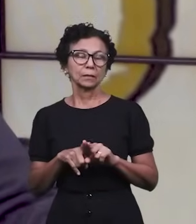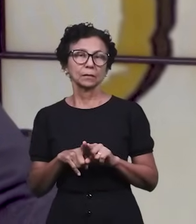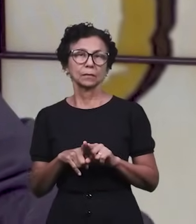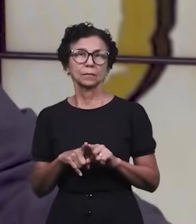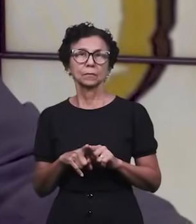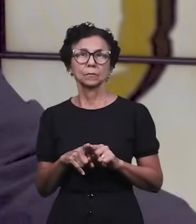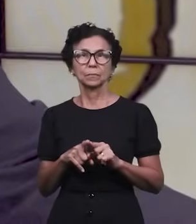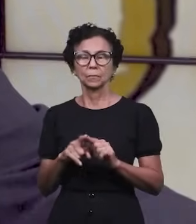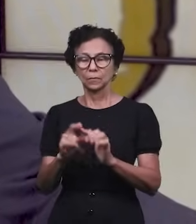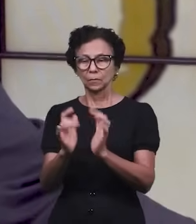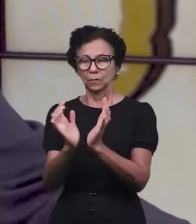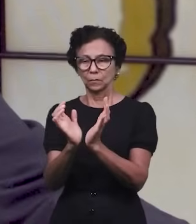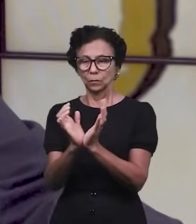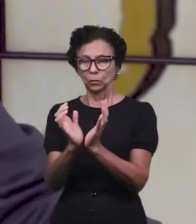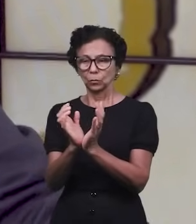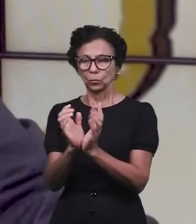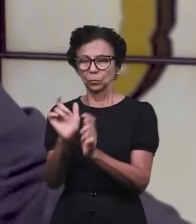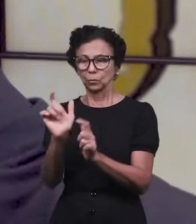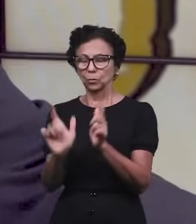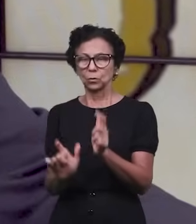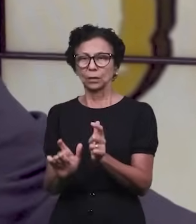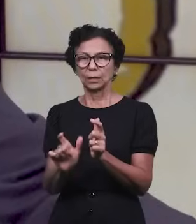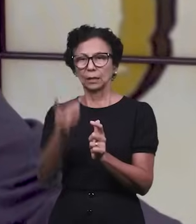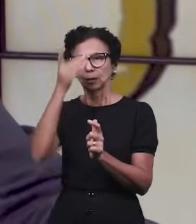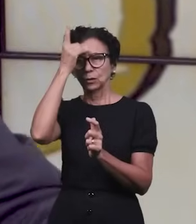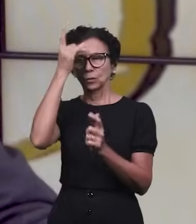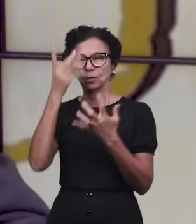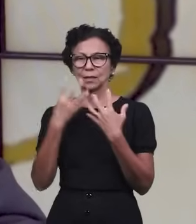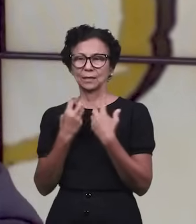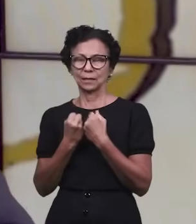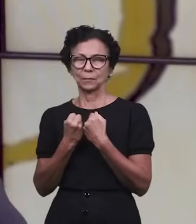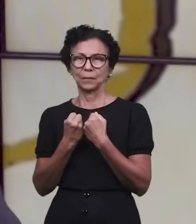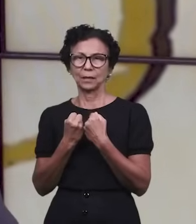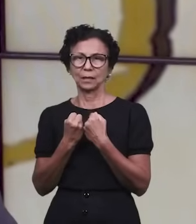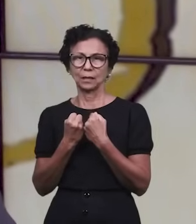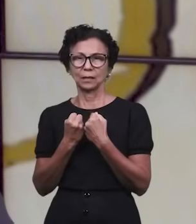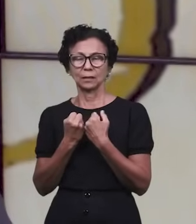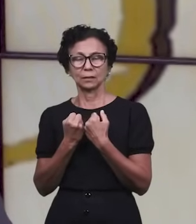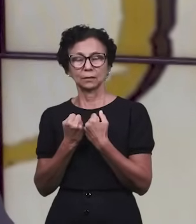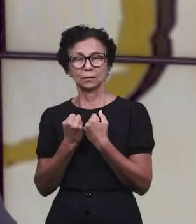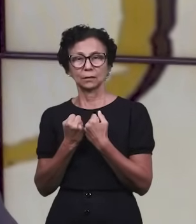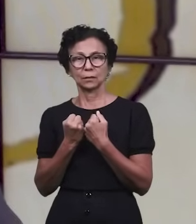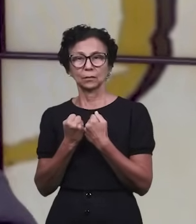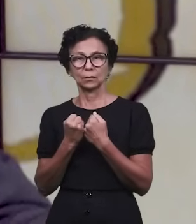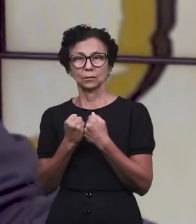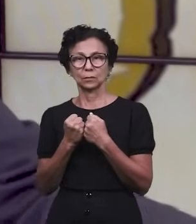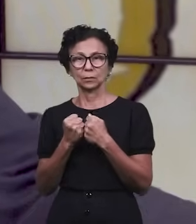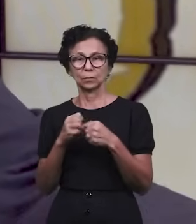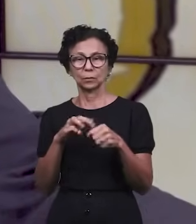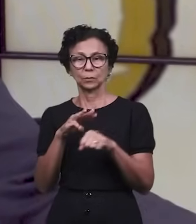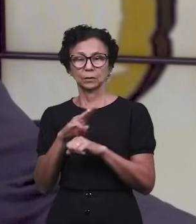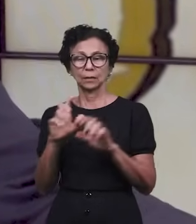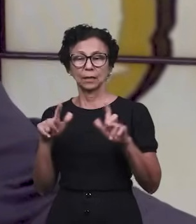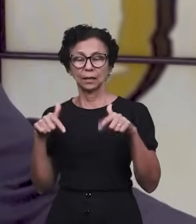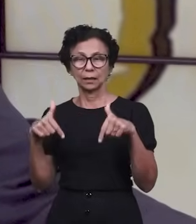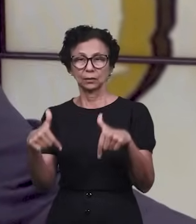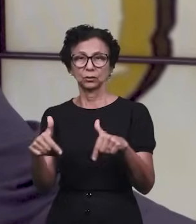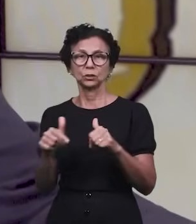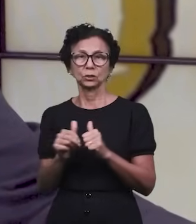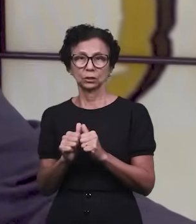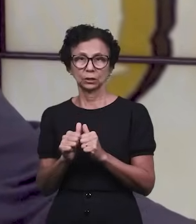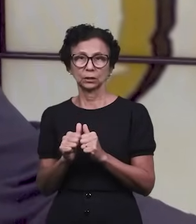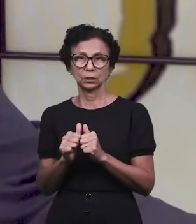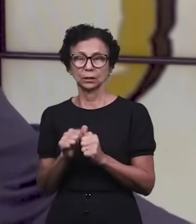Esse grupo de ovelhas que hoje só querem receber, é preciso uma ação do ministério para tirar desse